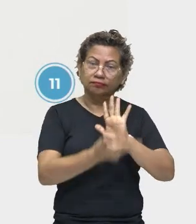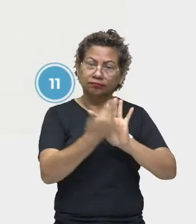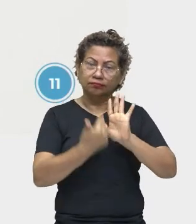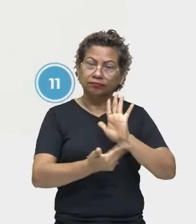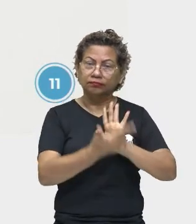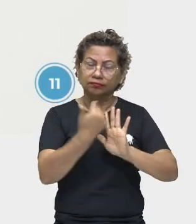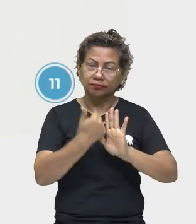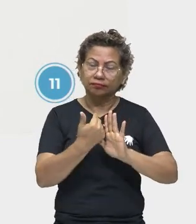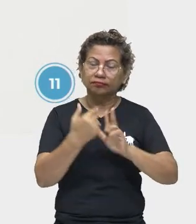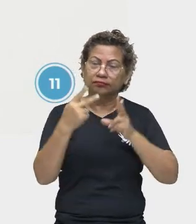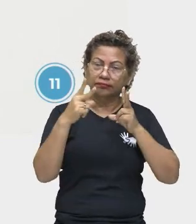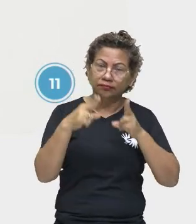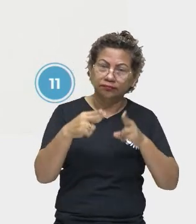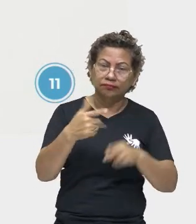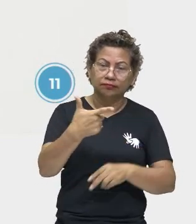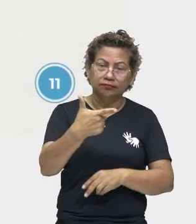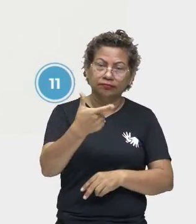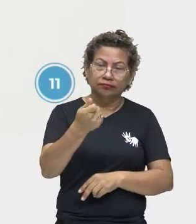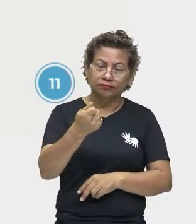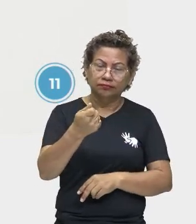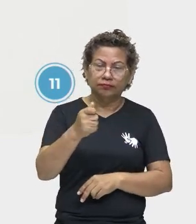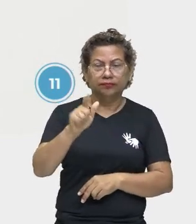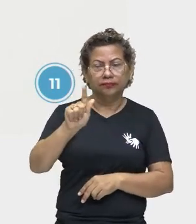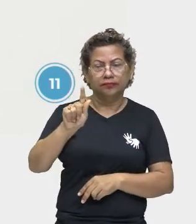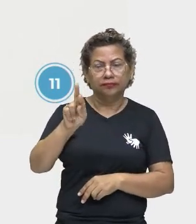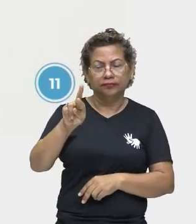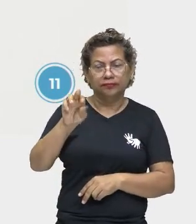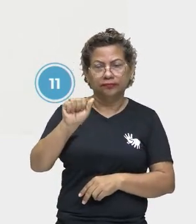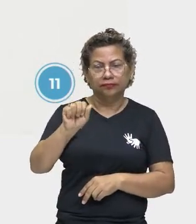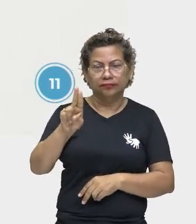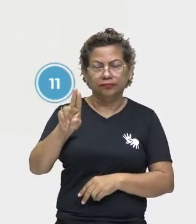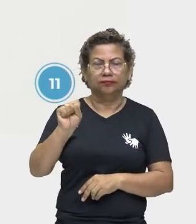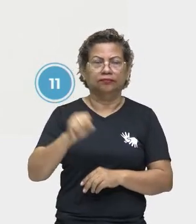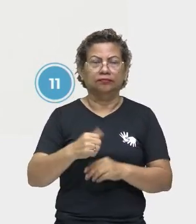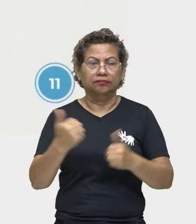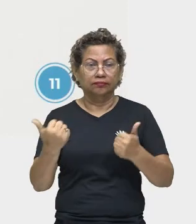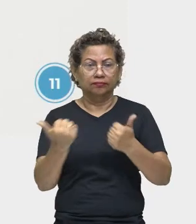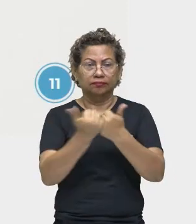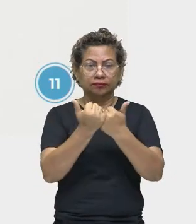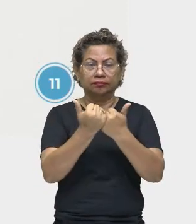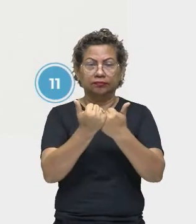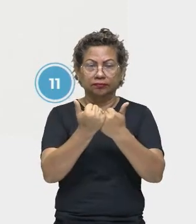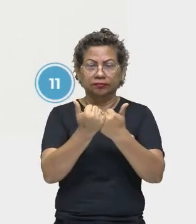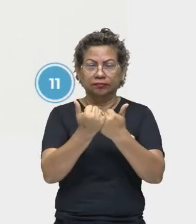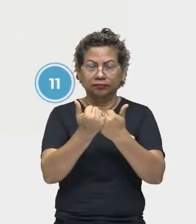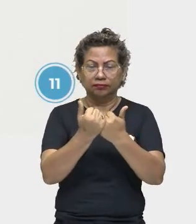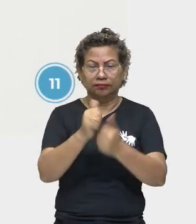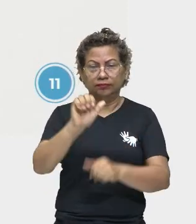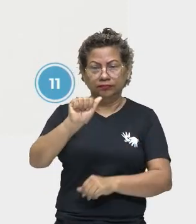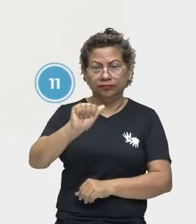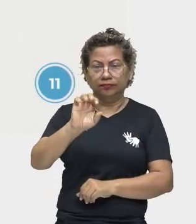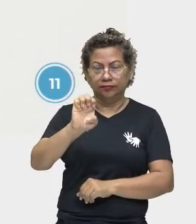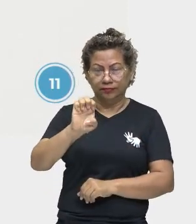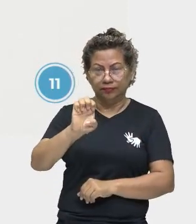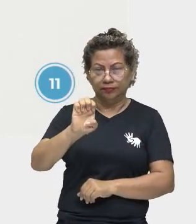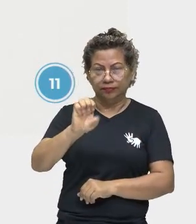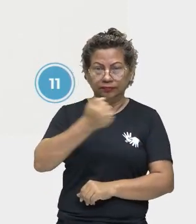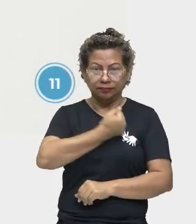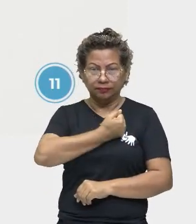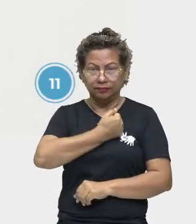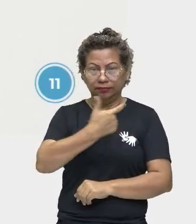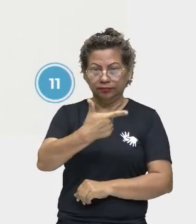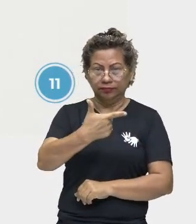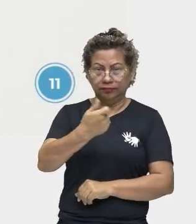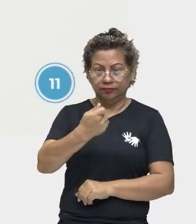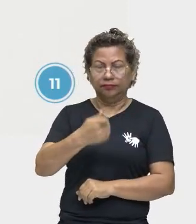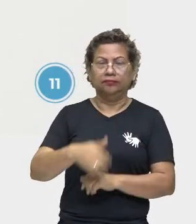É igual a 20 graus. Então você substitui o AE por 20. O N